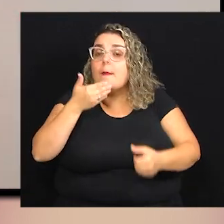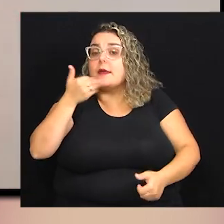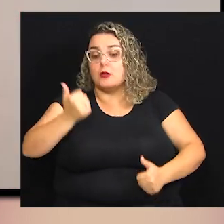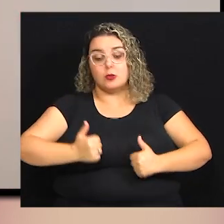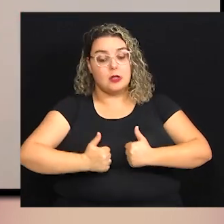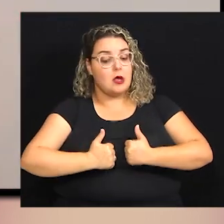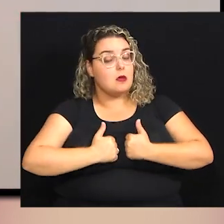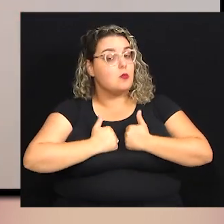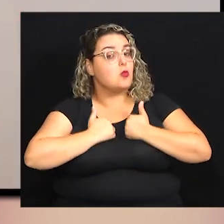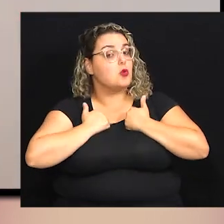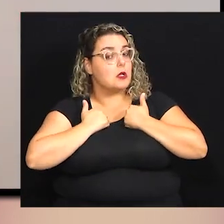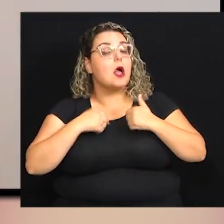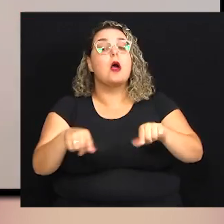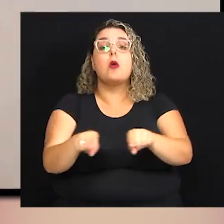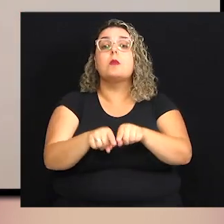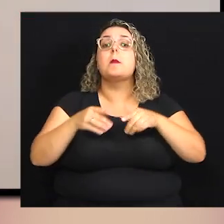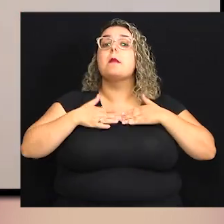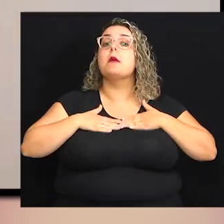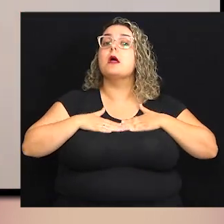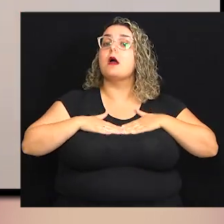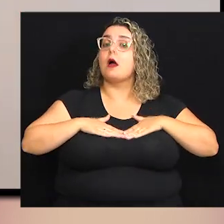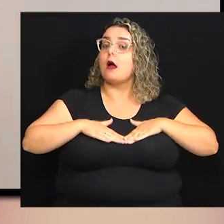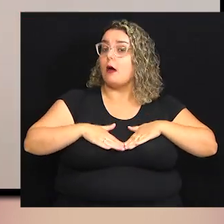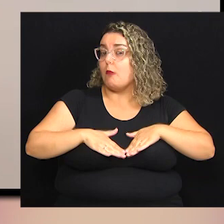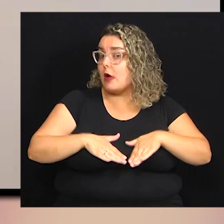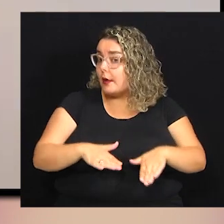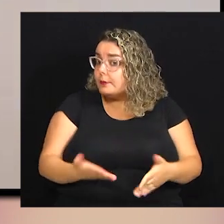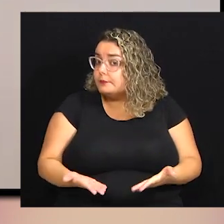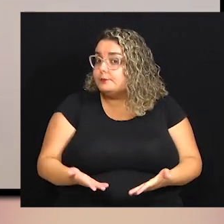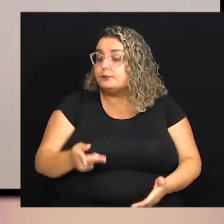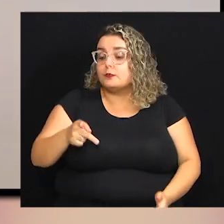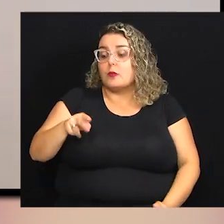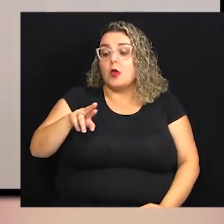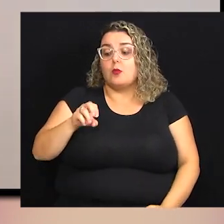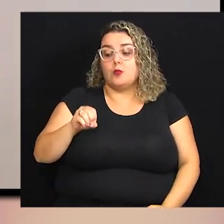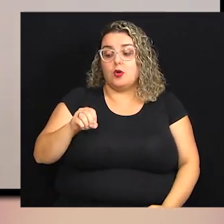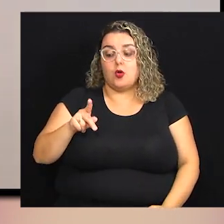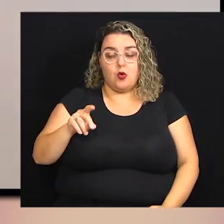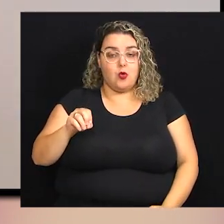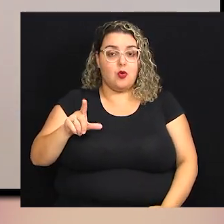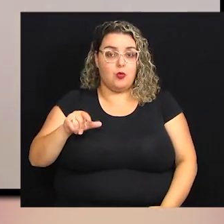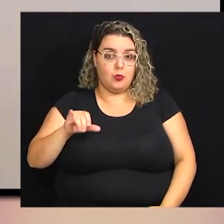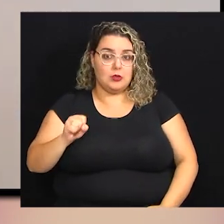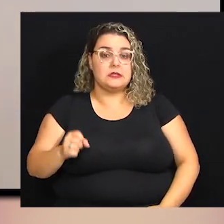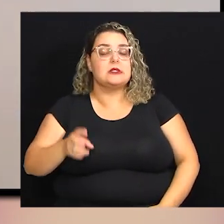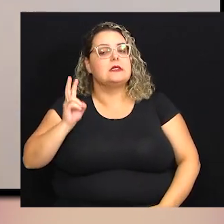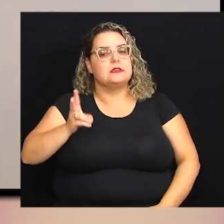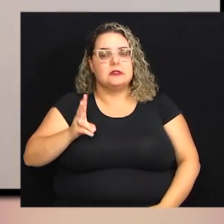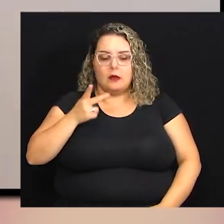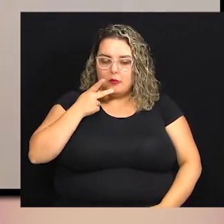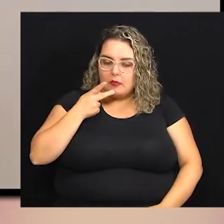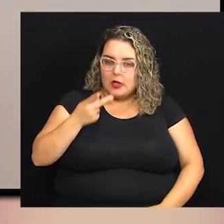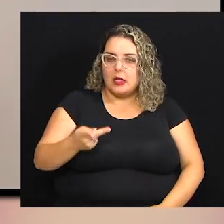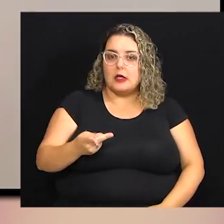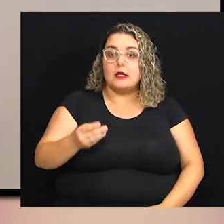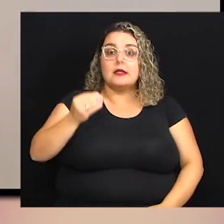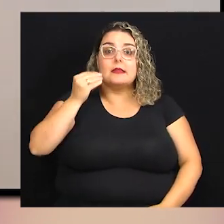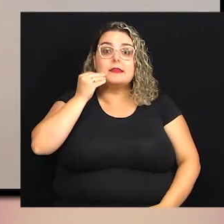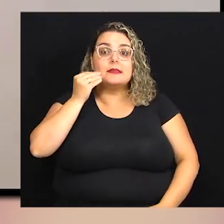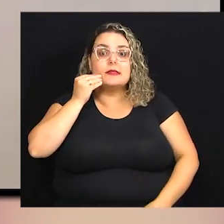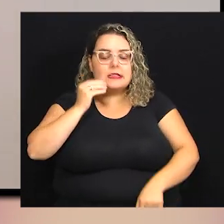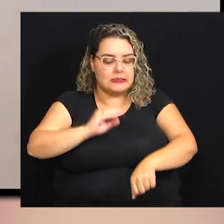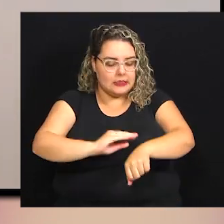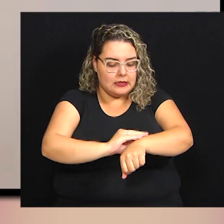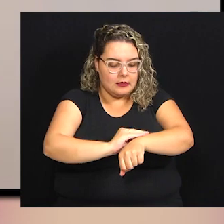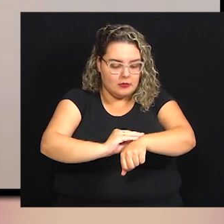melhorar a imunidade, como para acalmar. E o própolis, a gente sempre fala para a pessoa testar